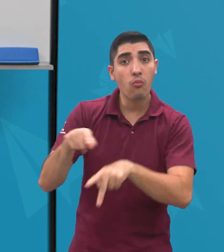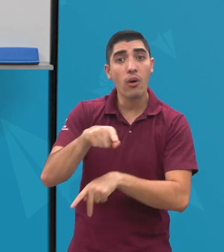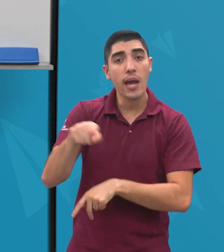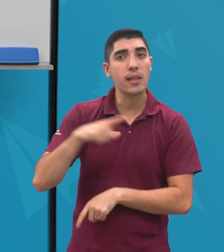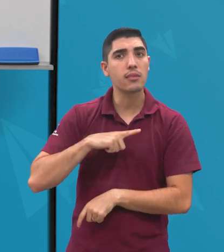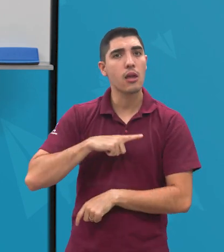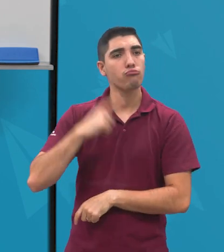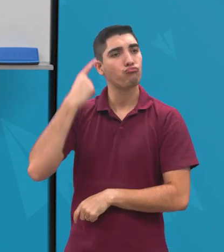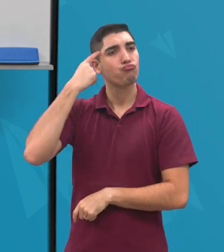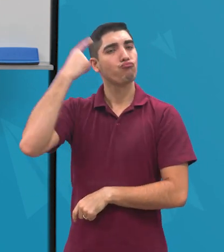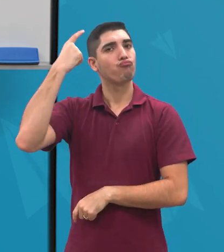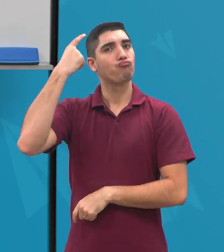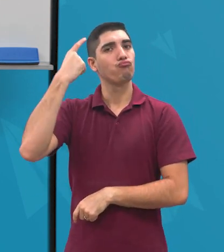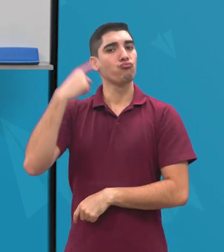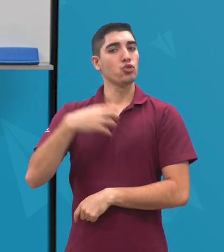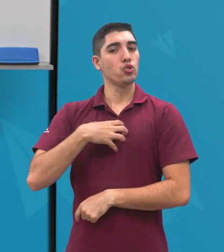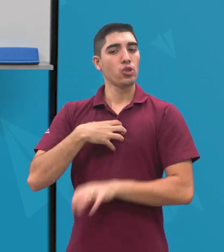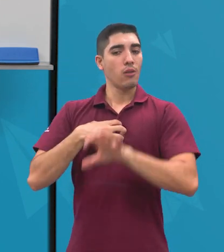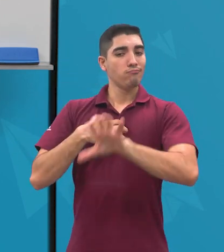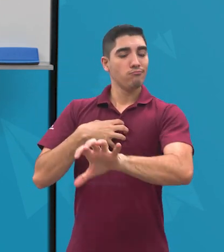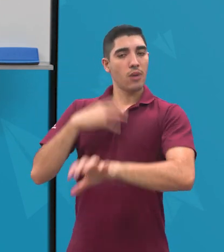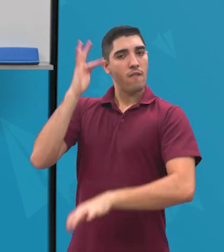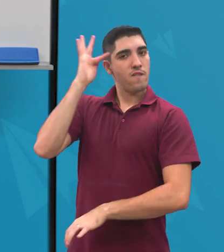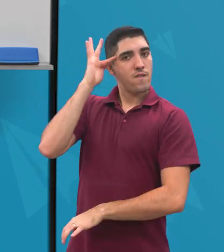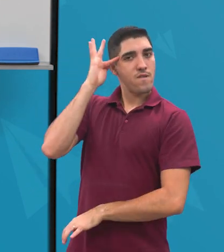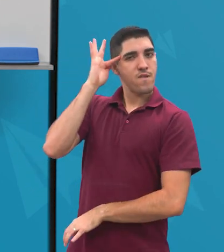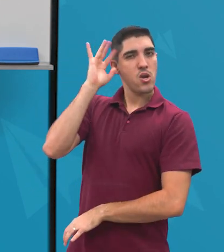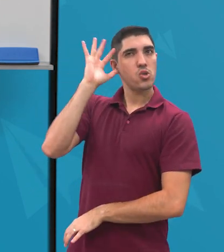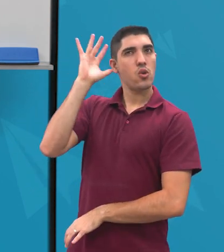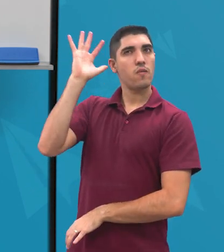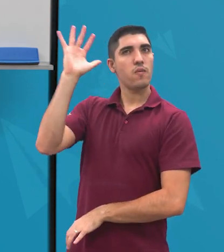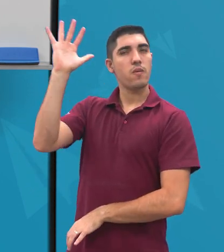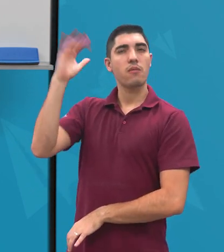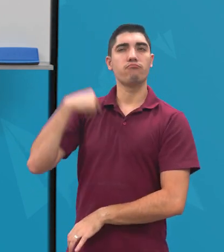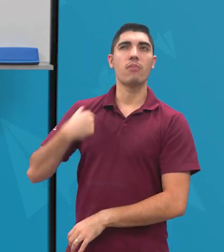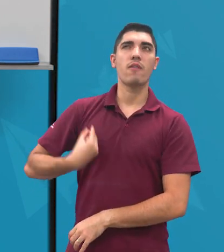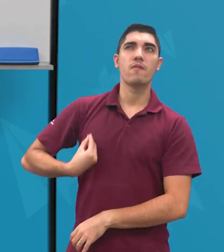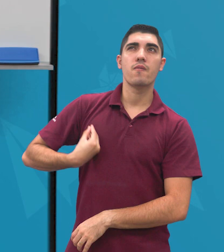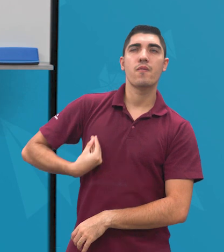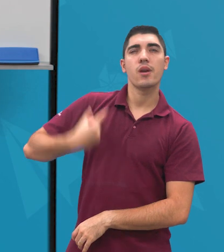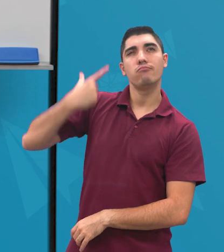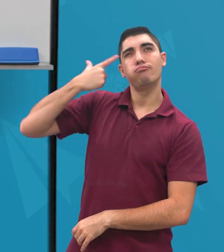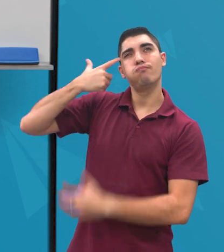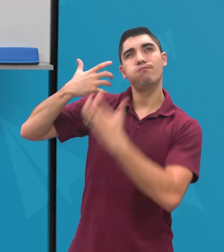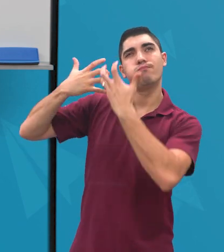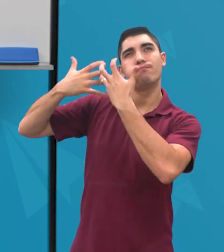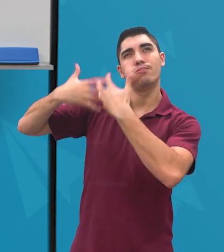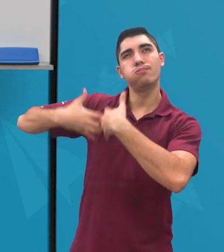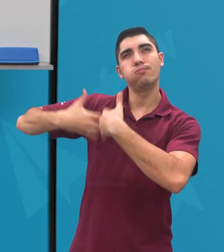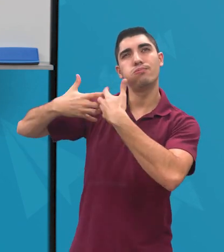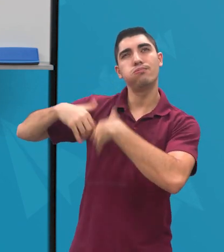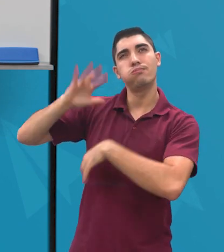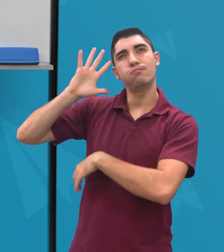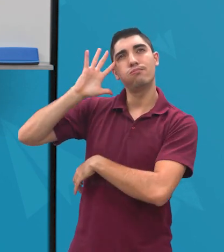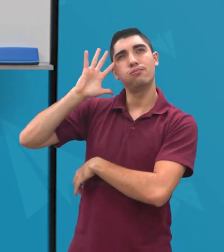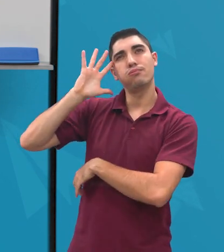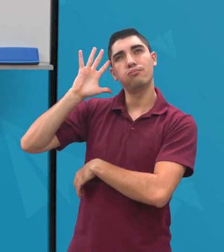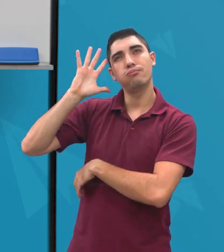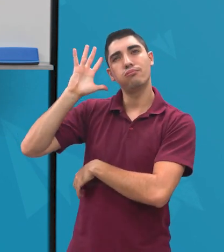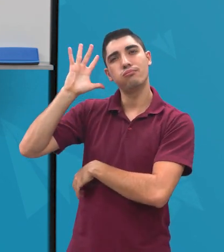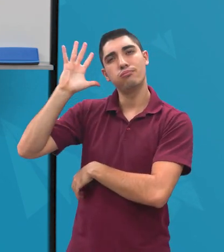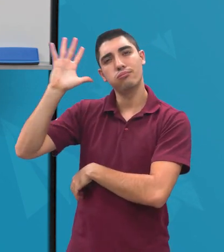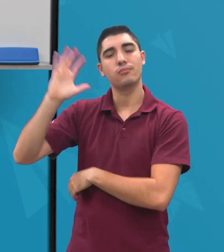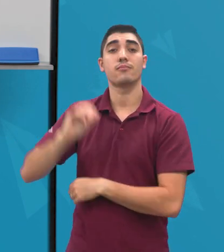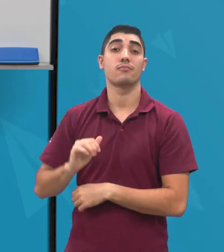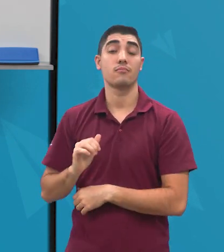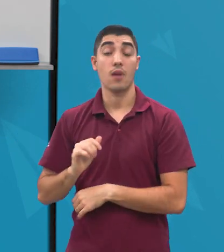forma de filosofia, de reflexão sobre a vida, uma vida comum, suas